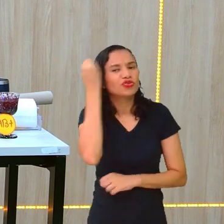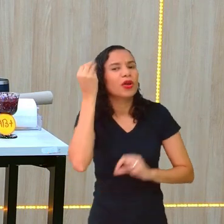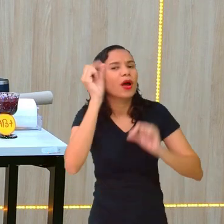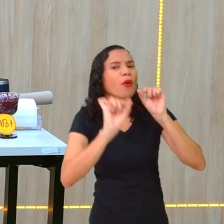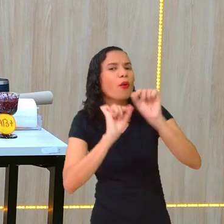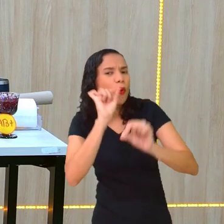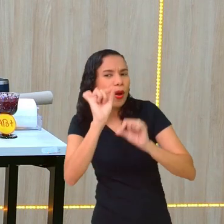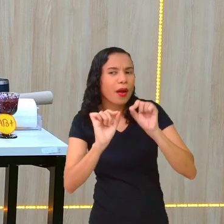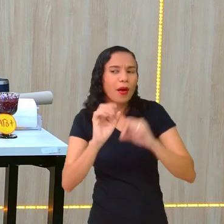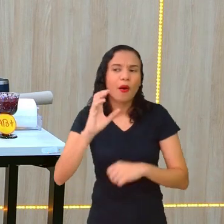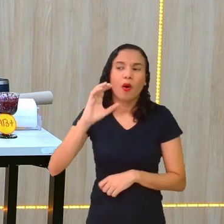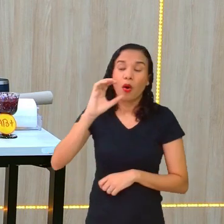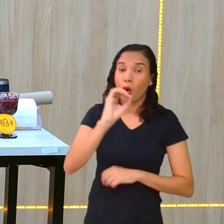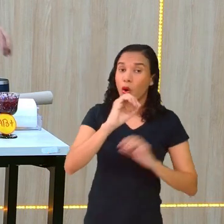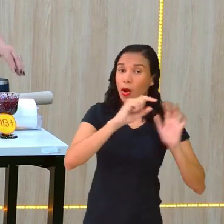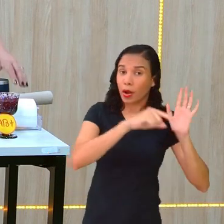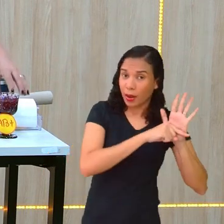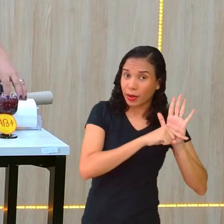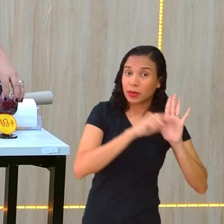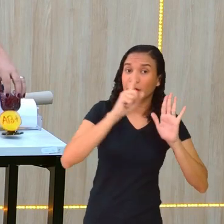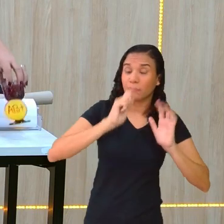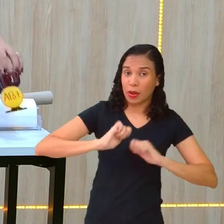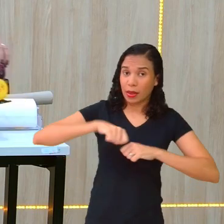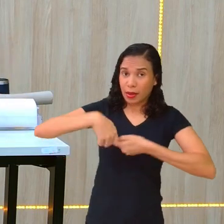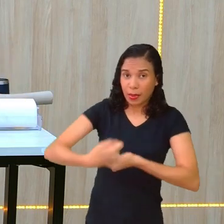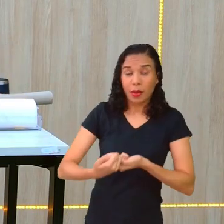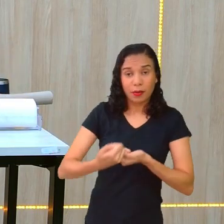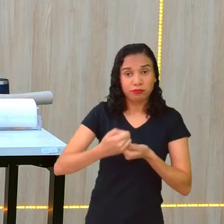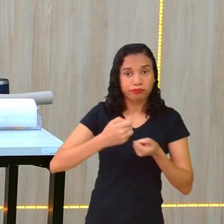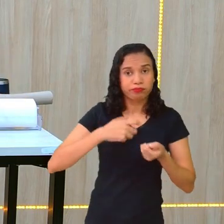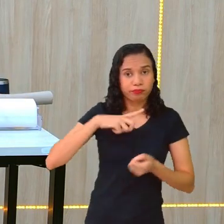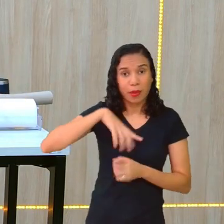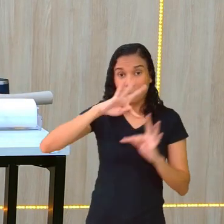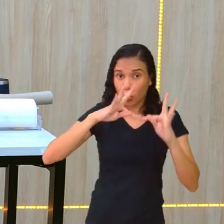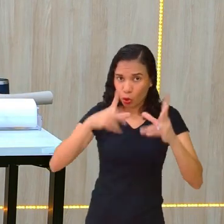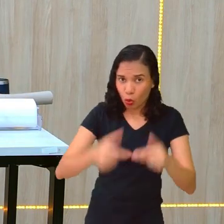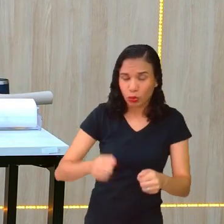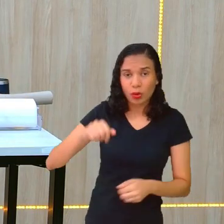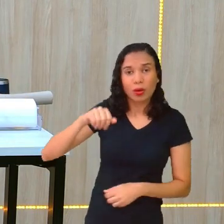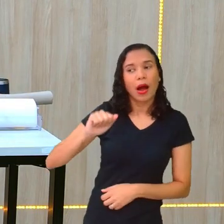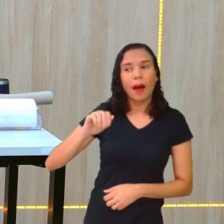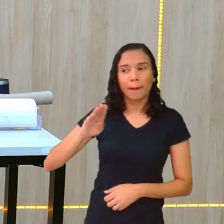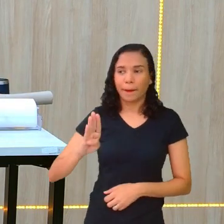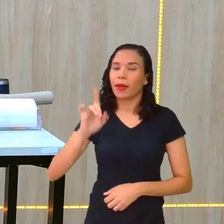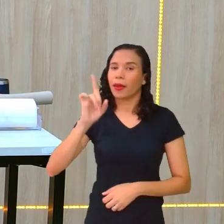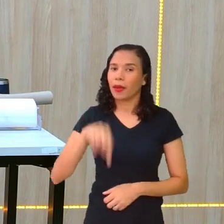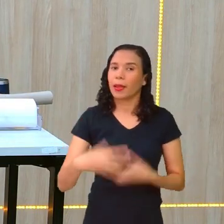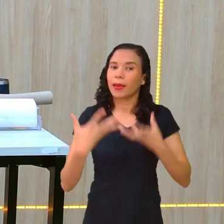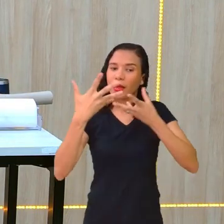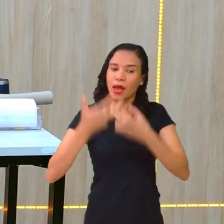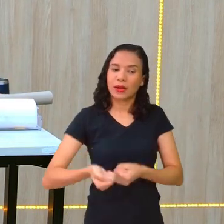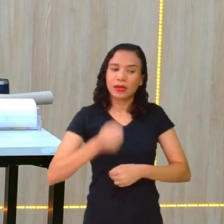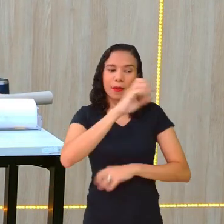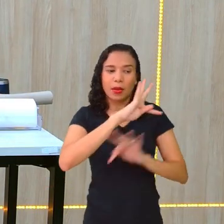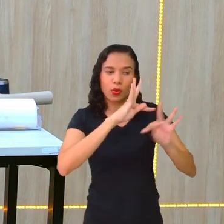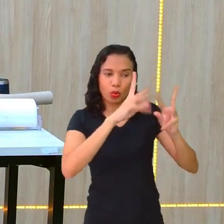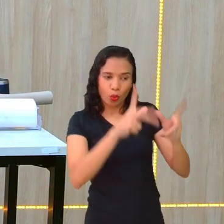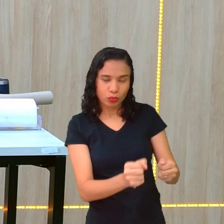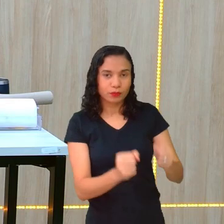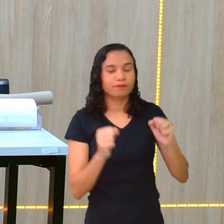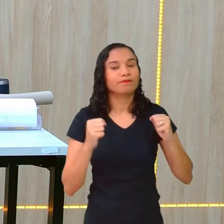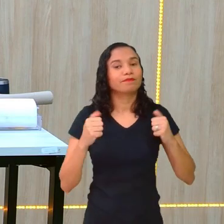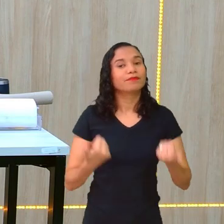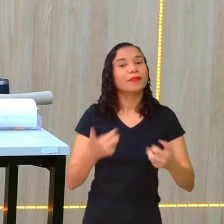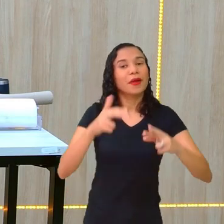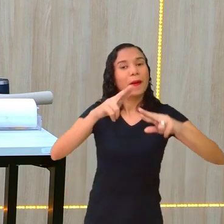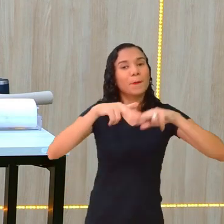O, né, negativo é o doador universal, que o AB positivo é o receptor universal.